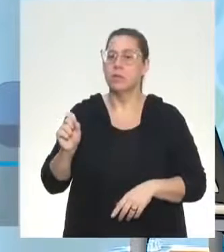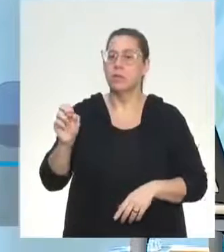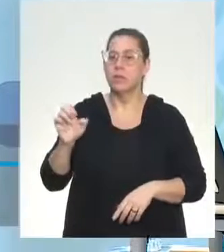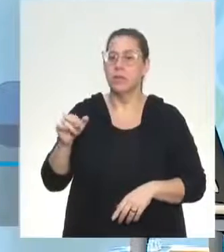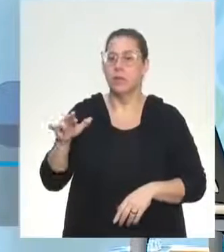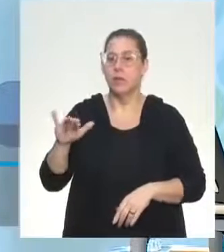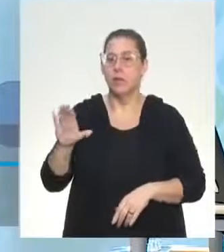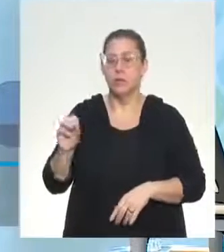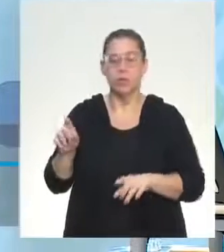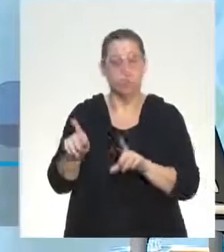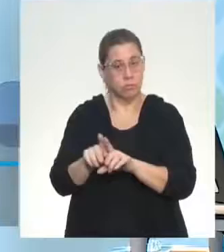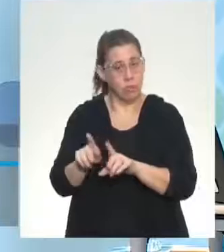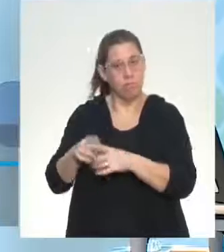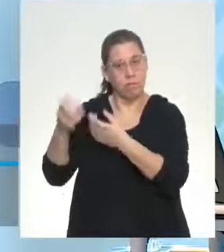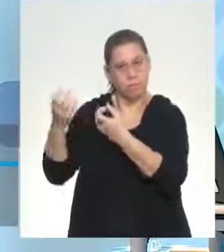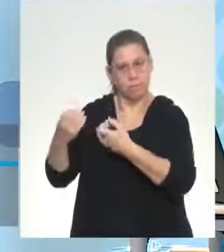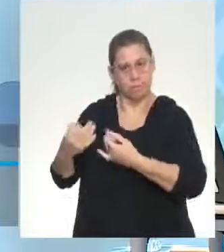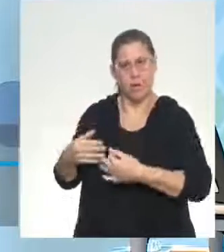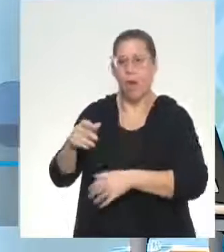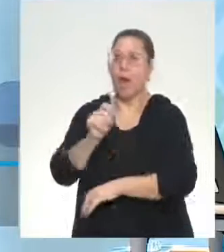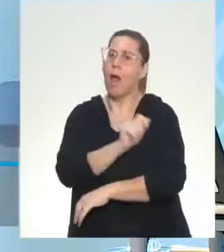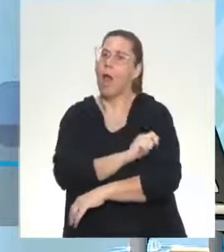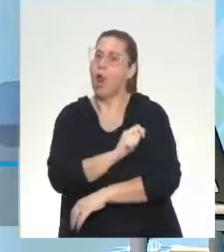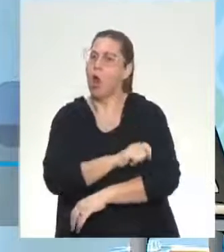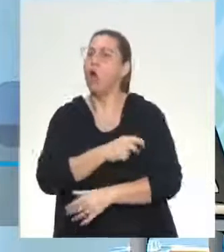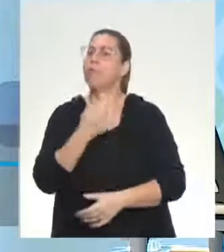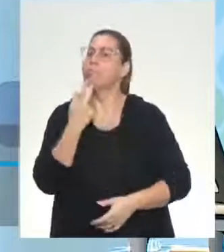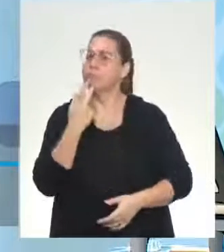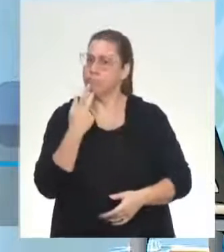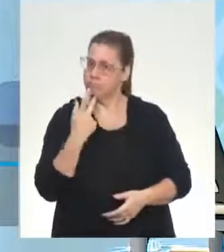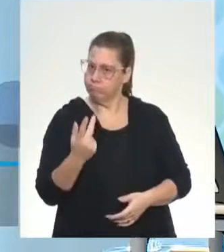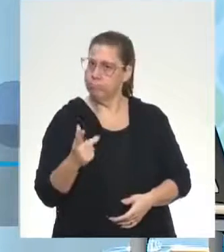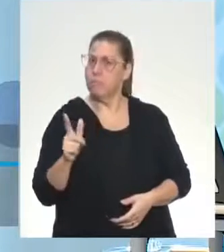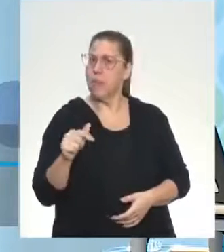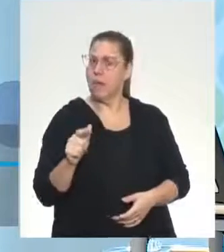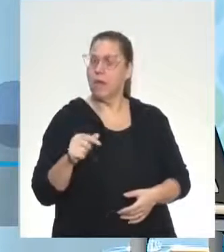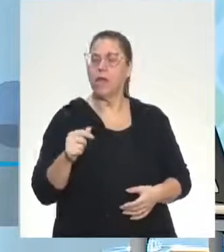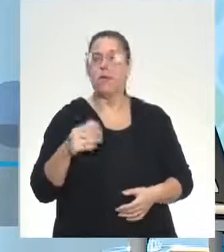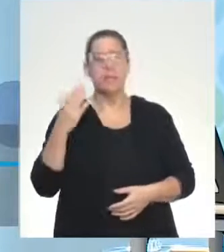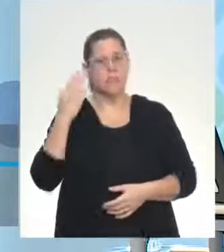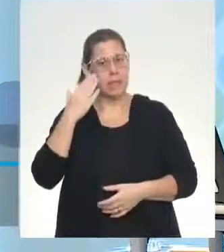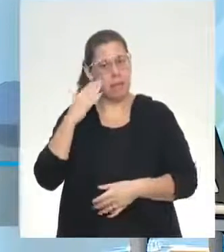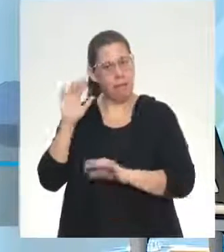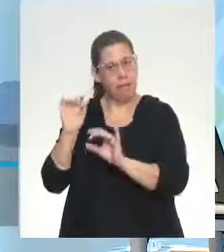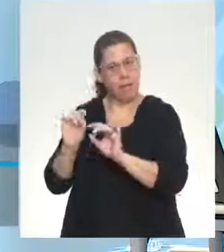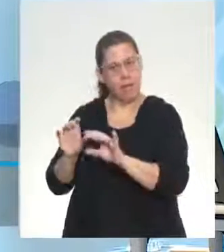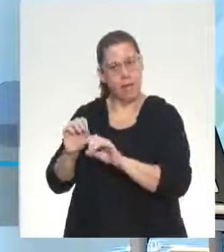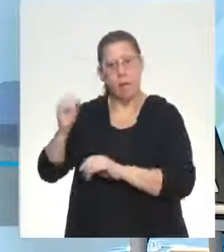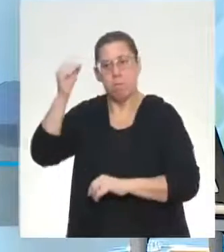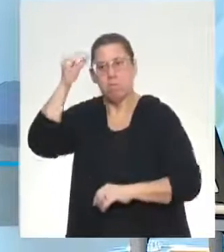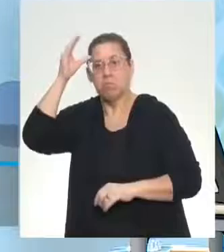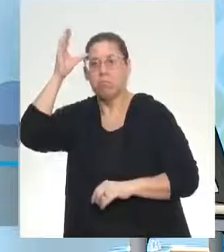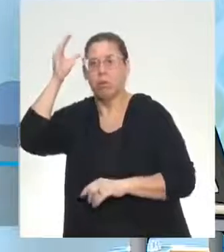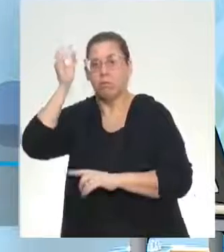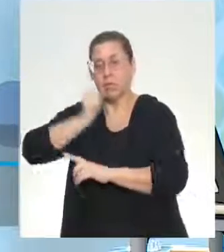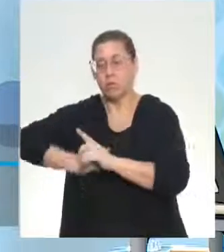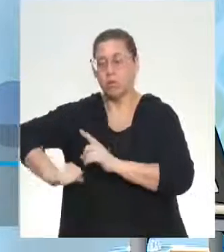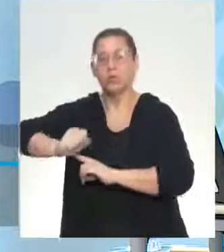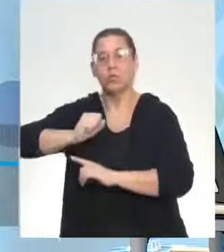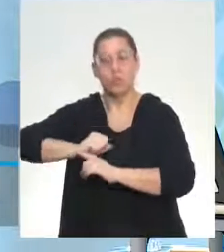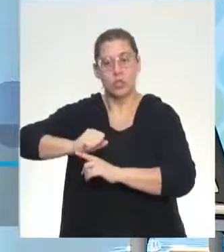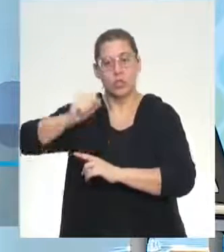está nos dizendo que os seus alunos estão afirmando que saberes e técnicas são conhecimentos de uma sociedade